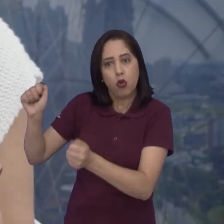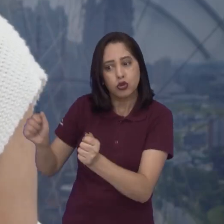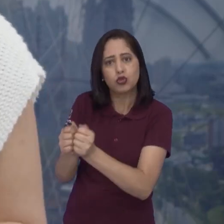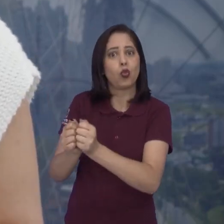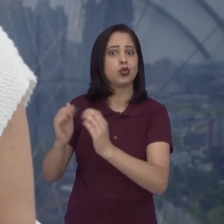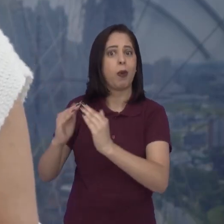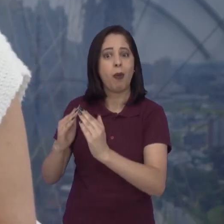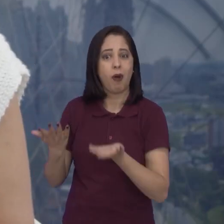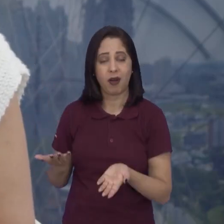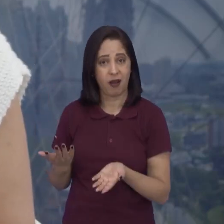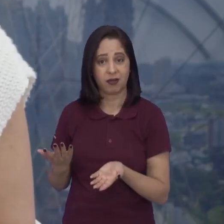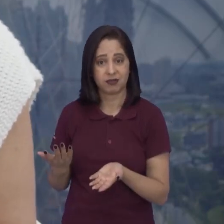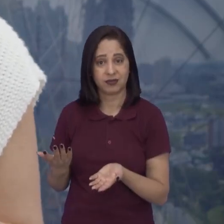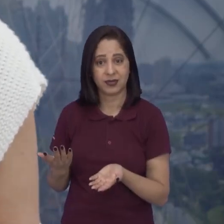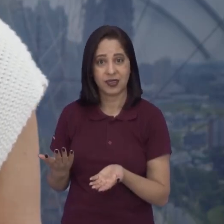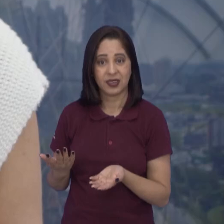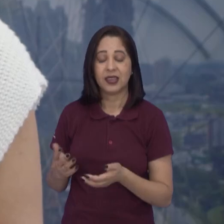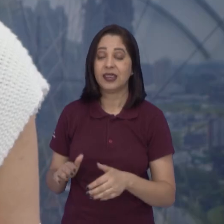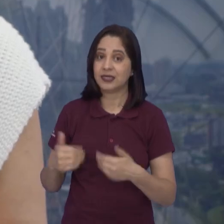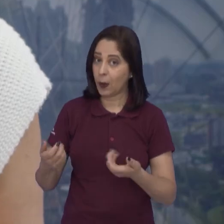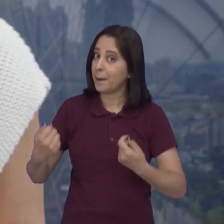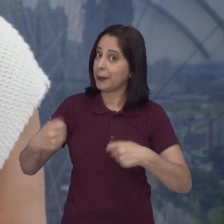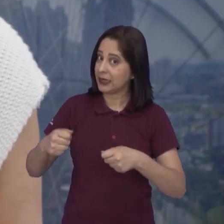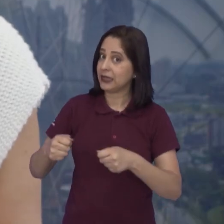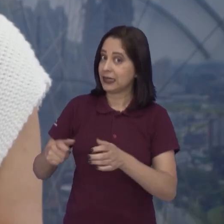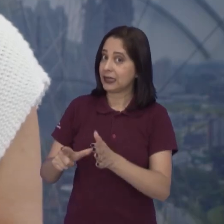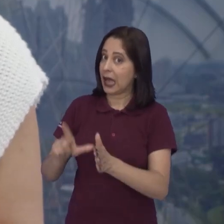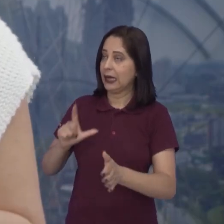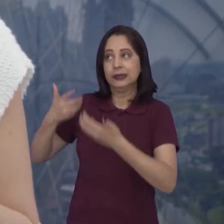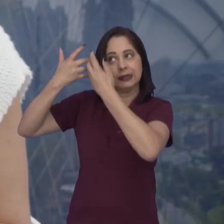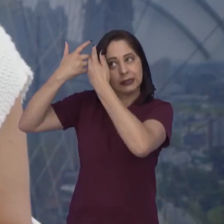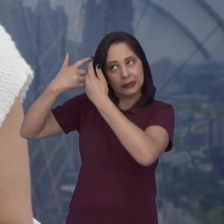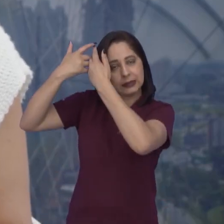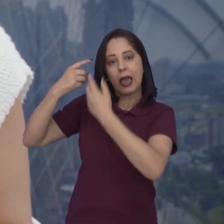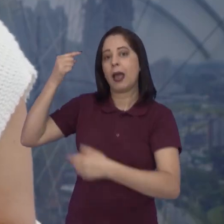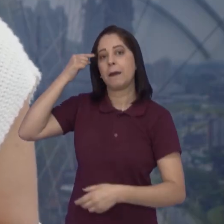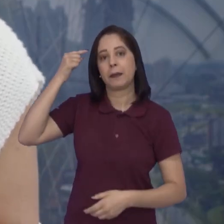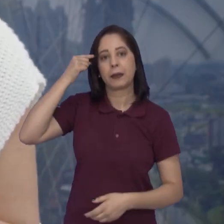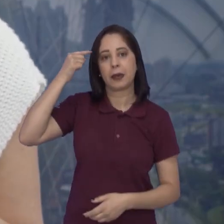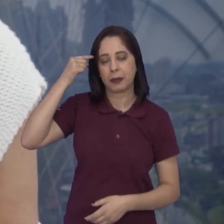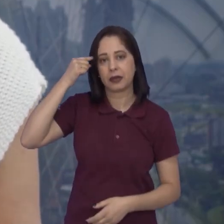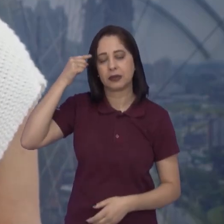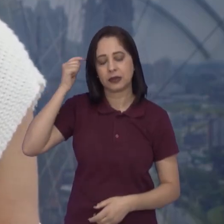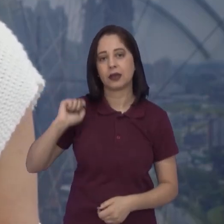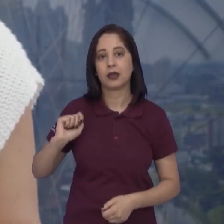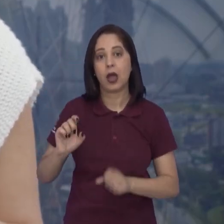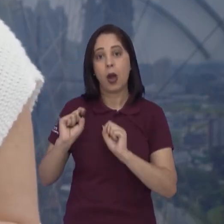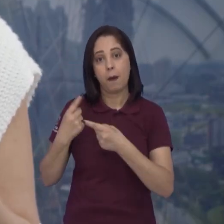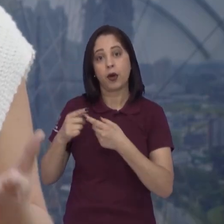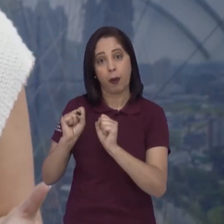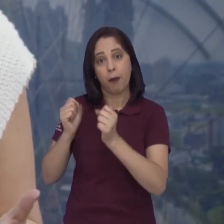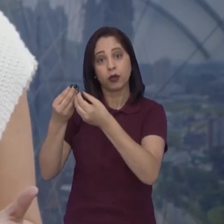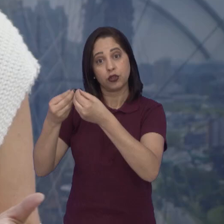se tiver, vai para alguma área irregular. Então, tudo isso tem que ser pensado e refletido no que é tendência e o que pode prejudicar